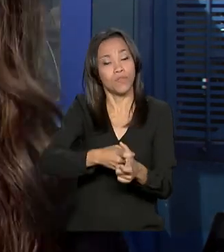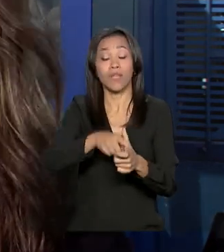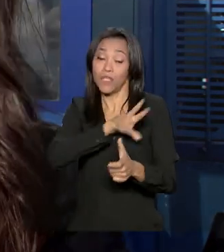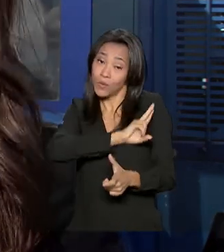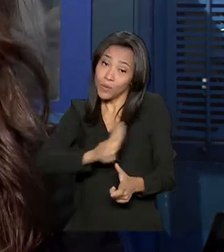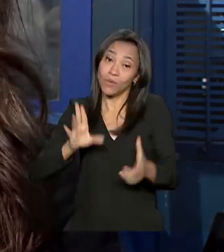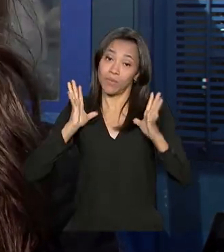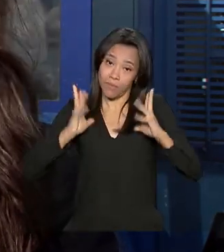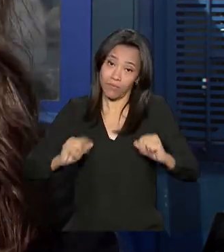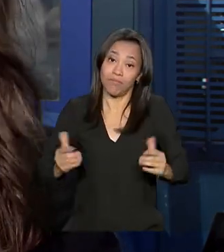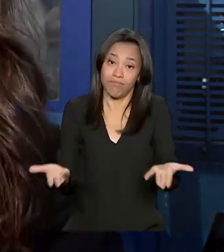regular